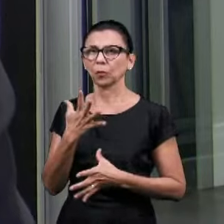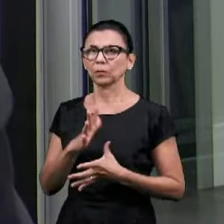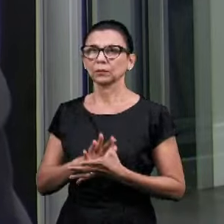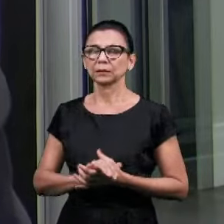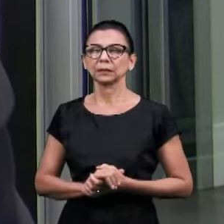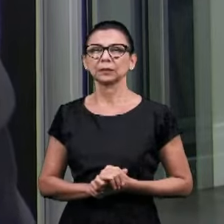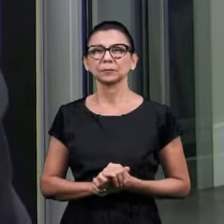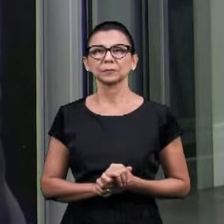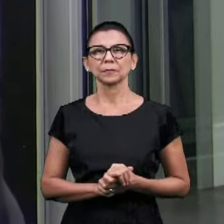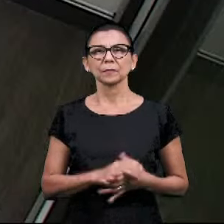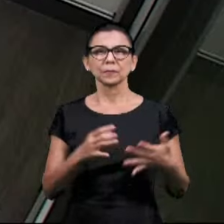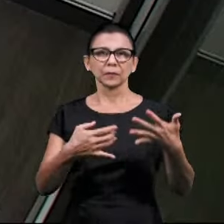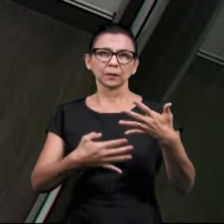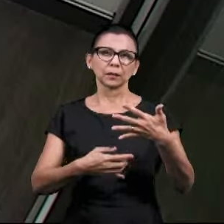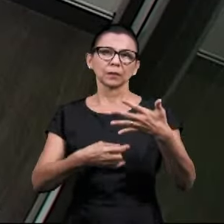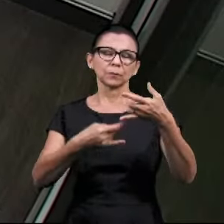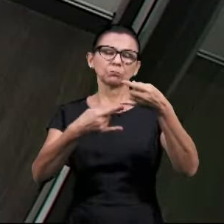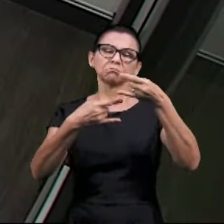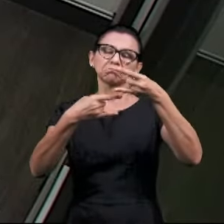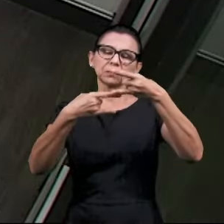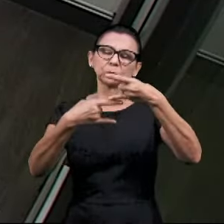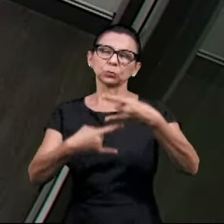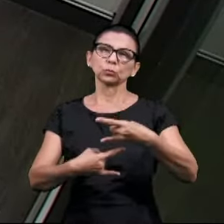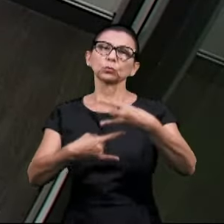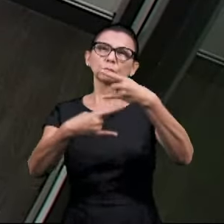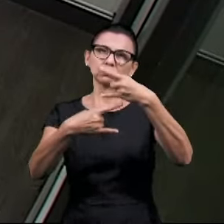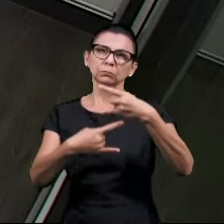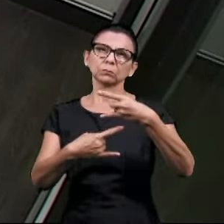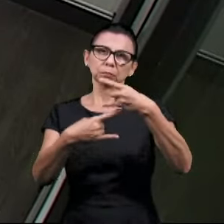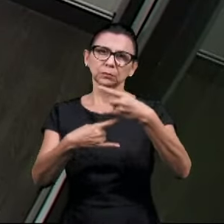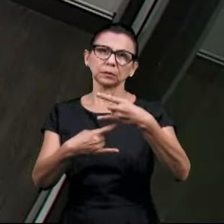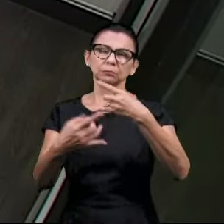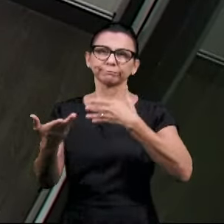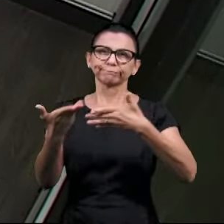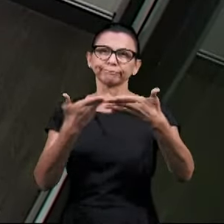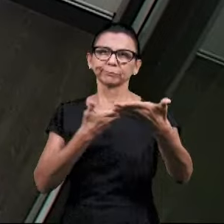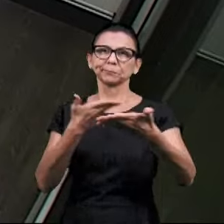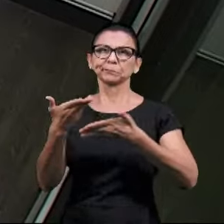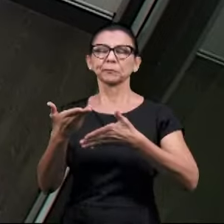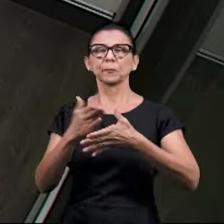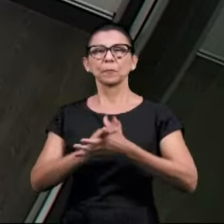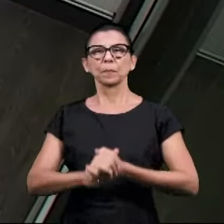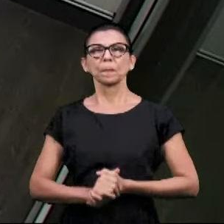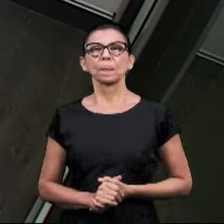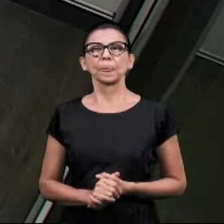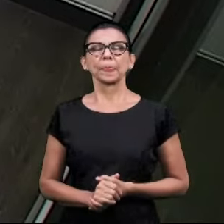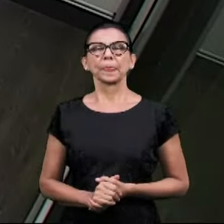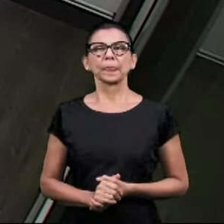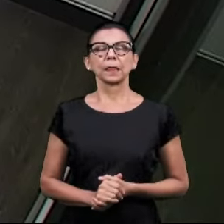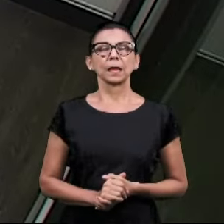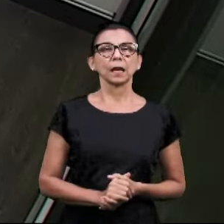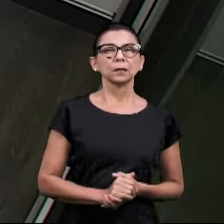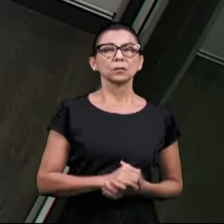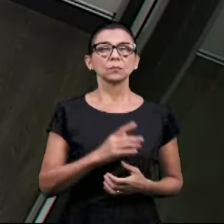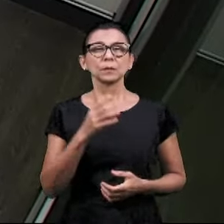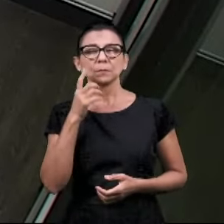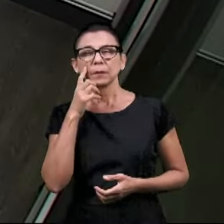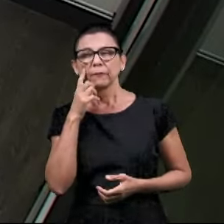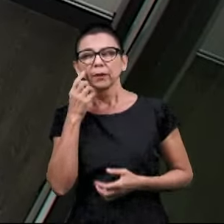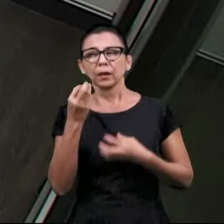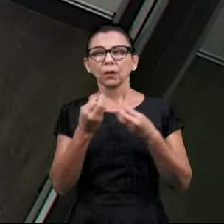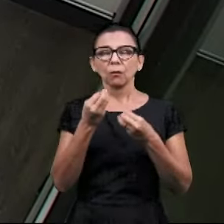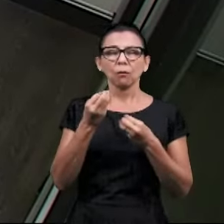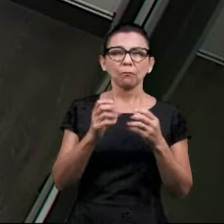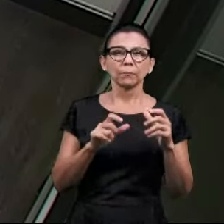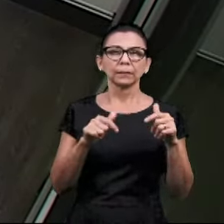um desafio, né? Foi. E o senhor tem dado a vitória, né? Nós começamos aprendendo ali como é que vai fazer e tal, e hoje